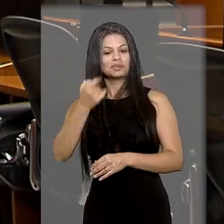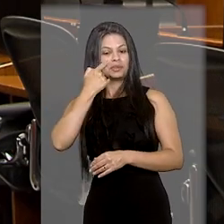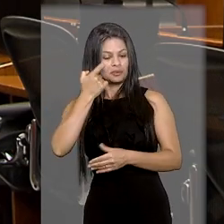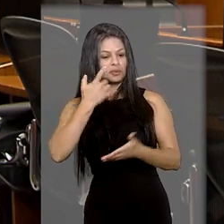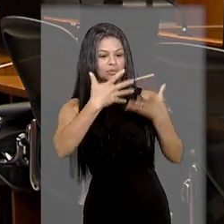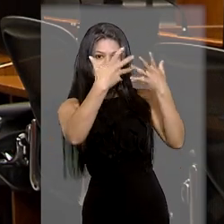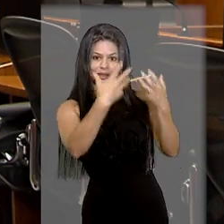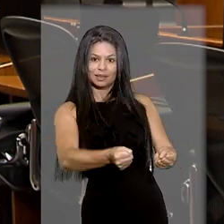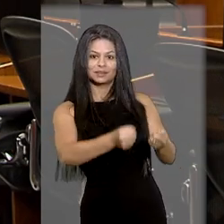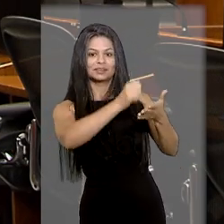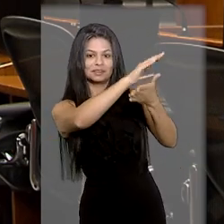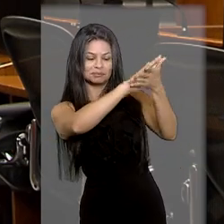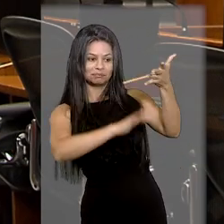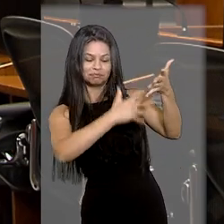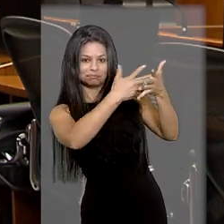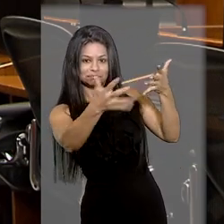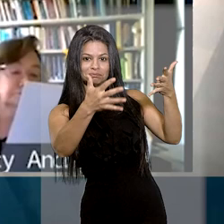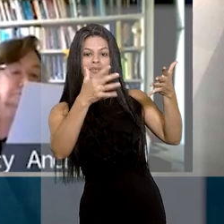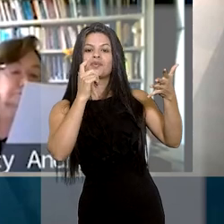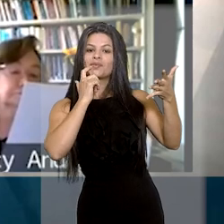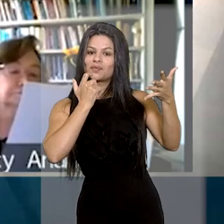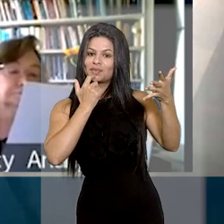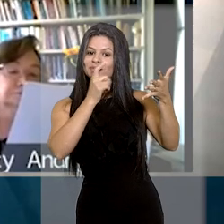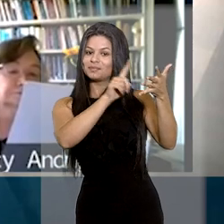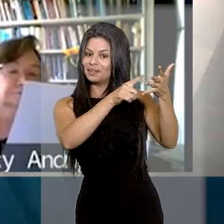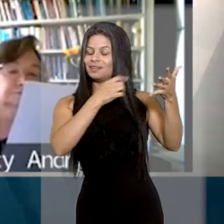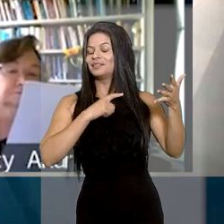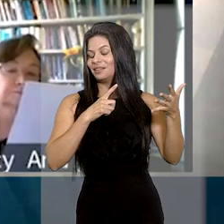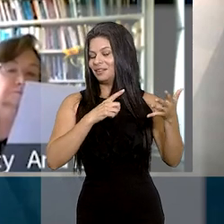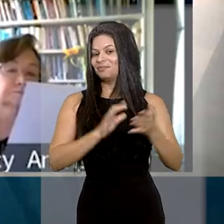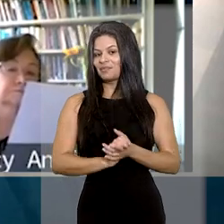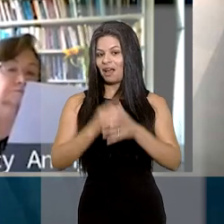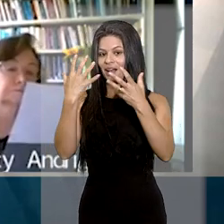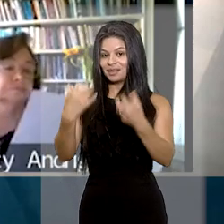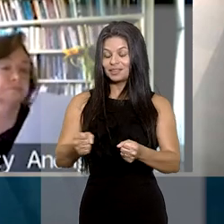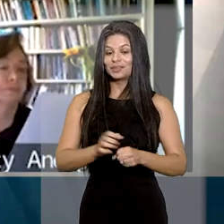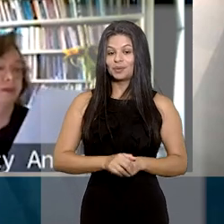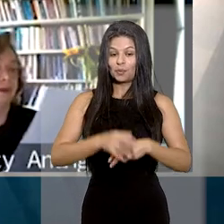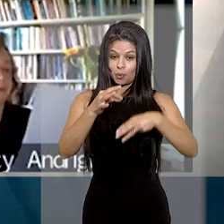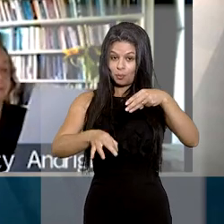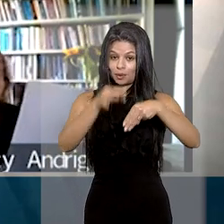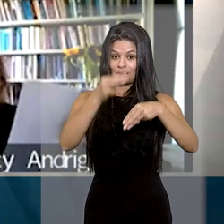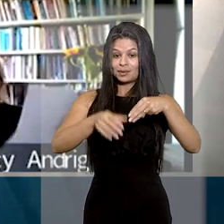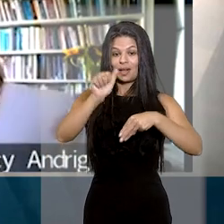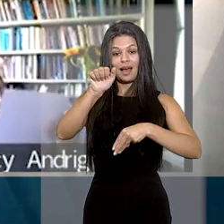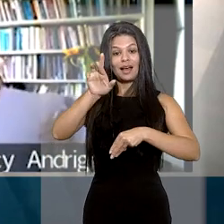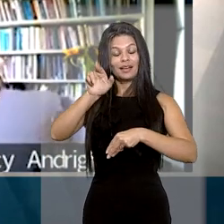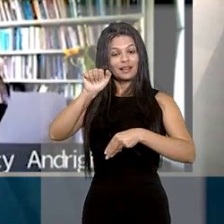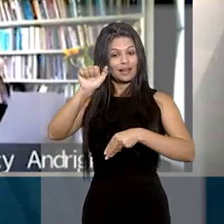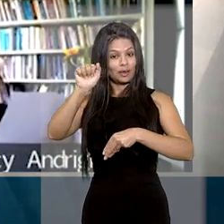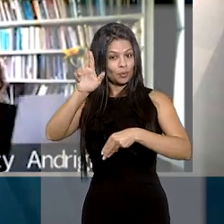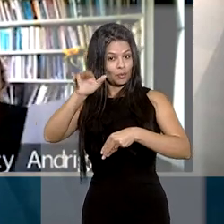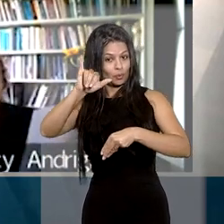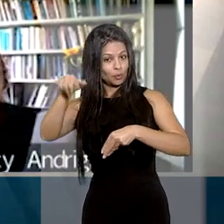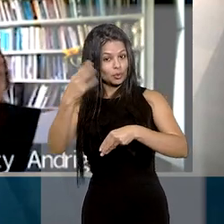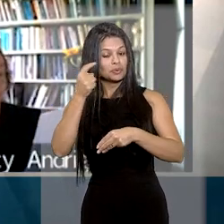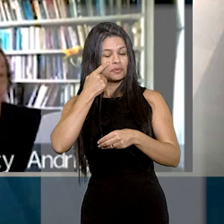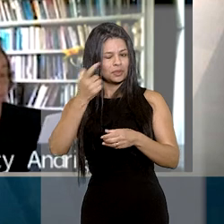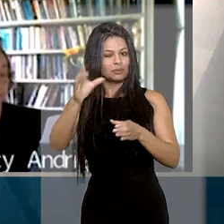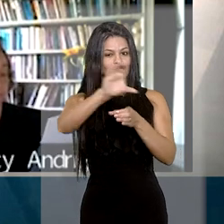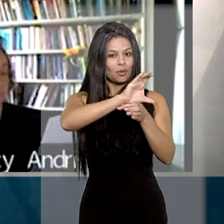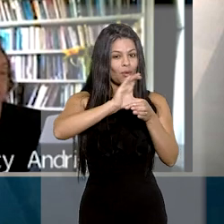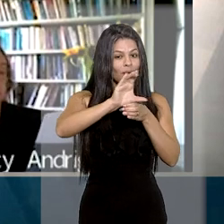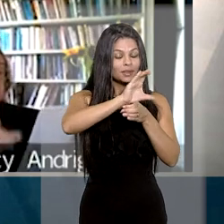a validade do calendário de site de tribunal o Ministro Raul Araújo observou que como consequência colegiados do